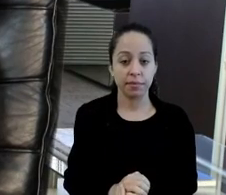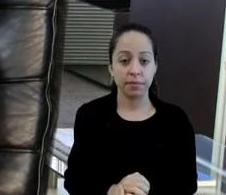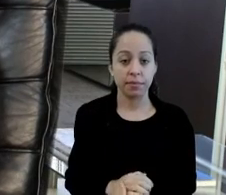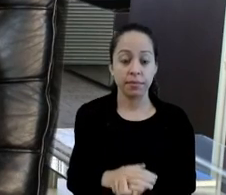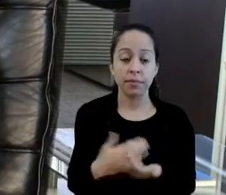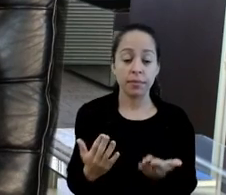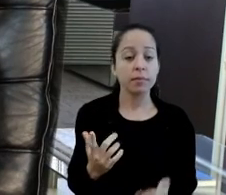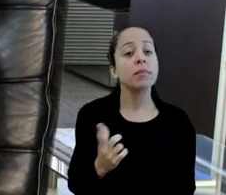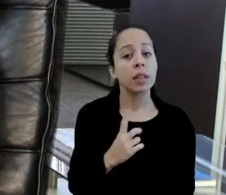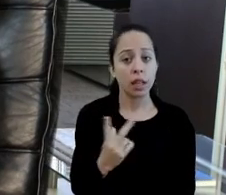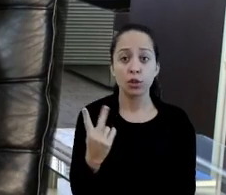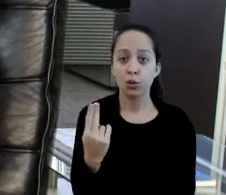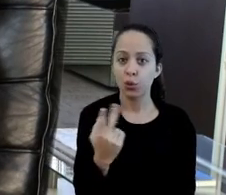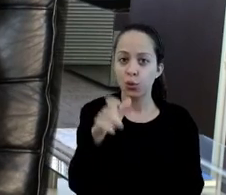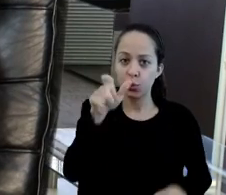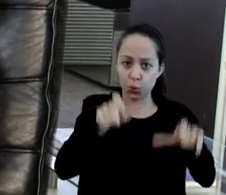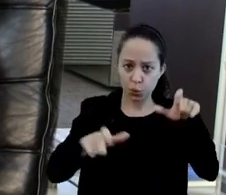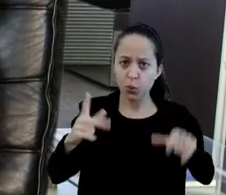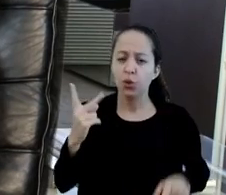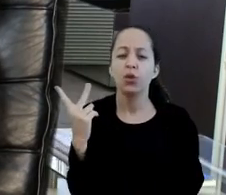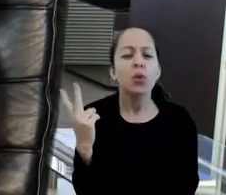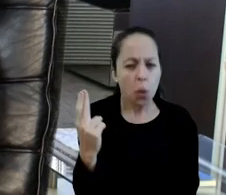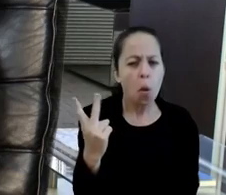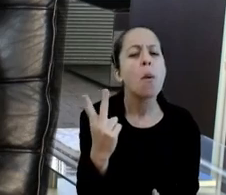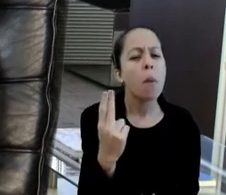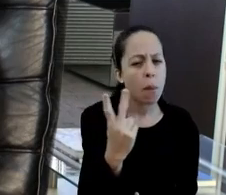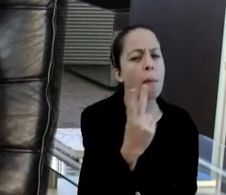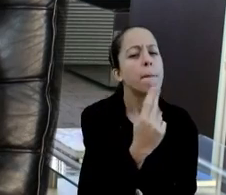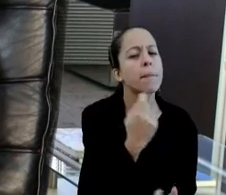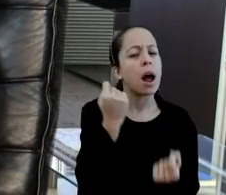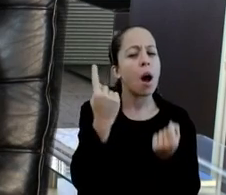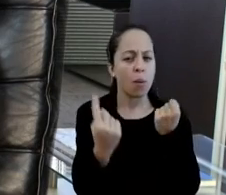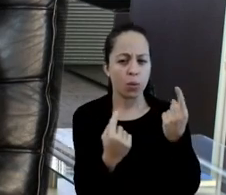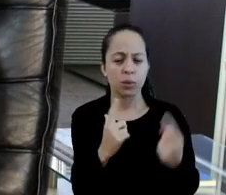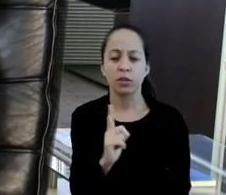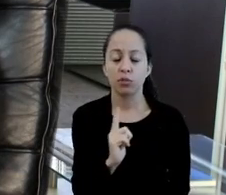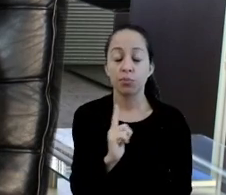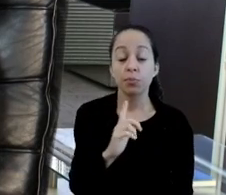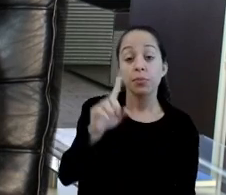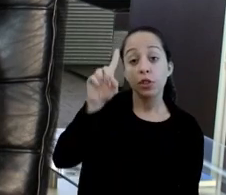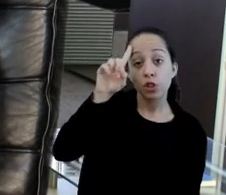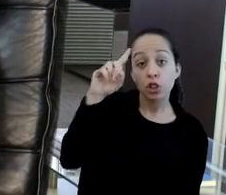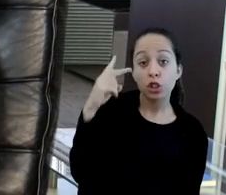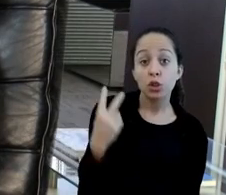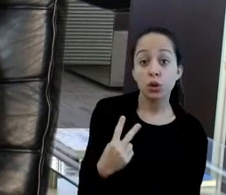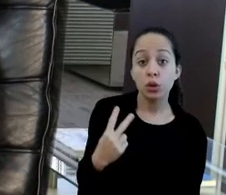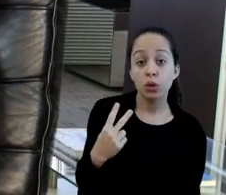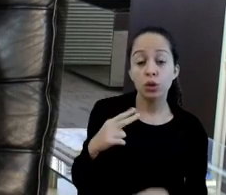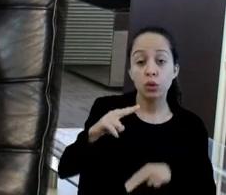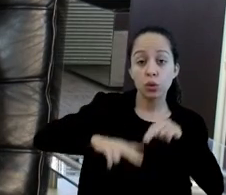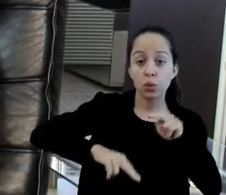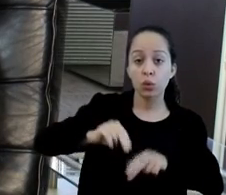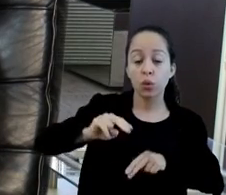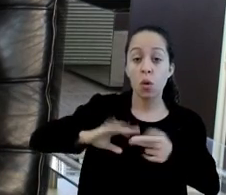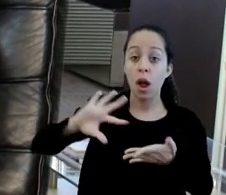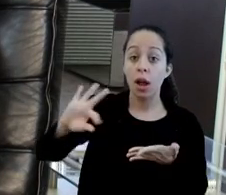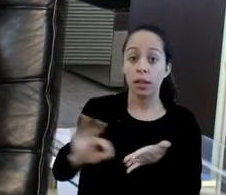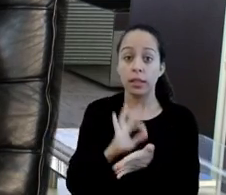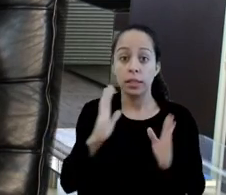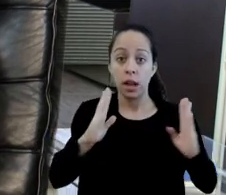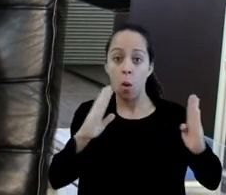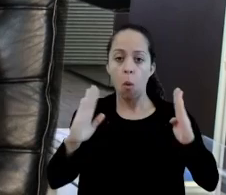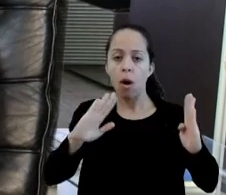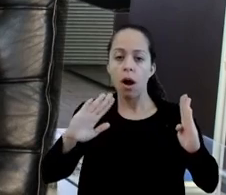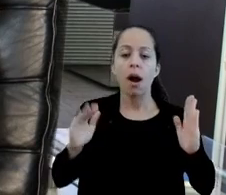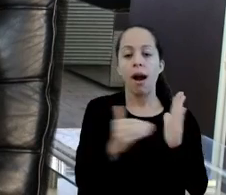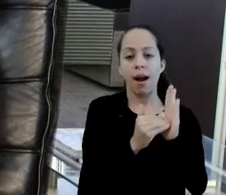duplas formadas e no dia 2 de junho termina o prazo de inscrições. Até